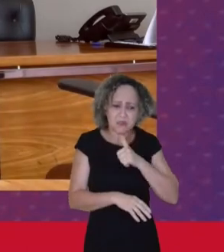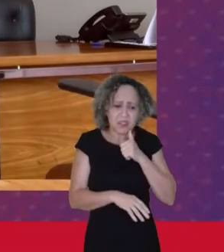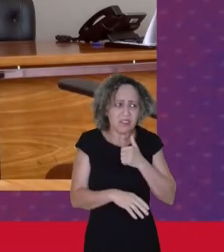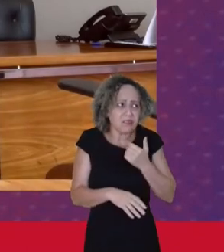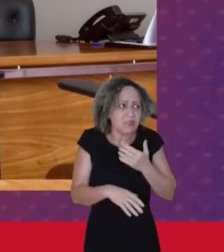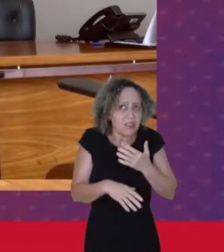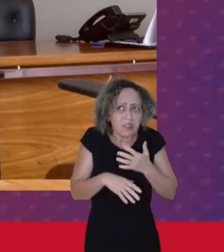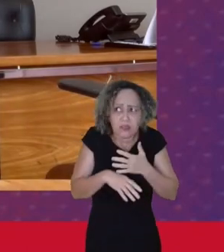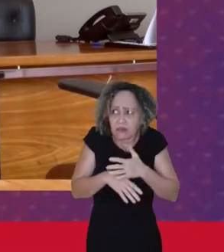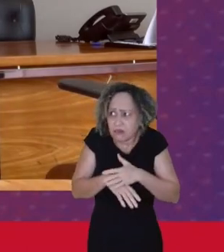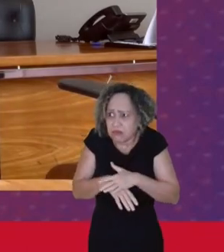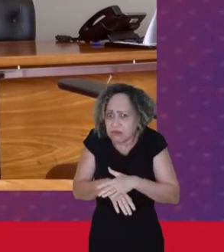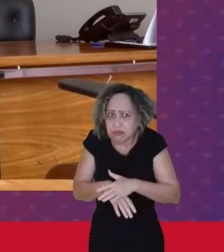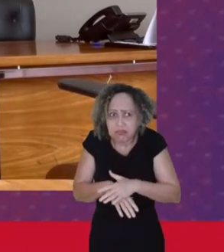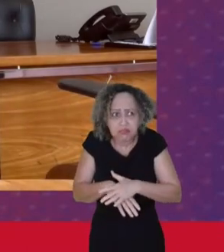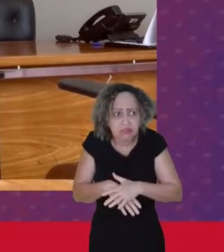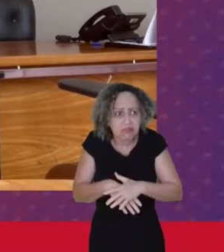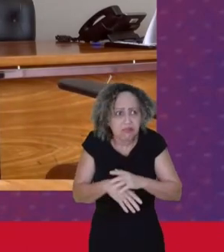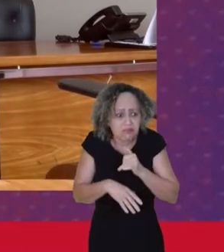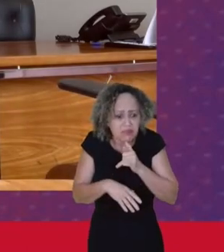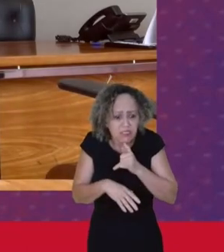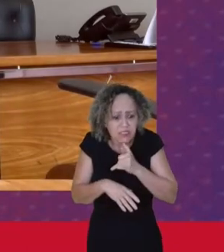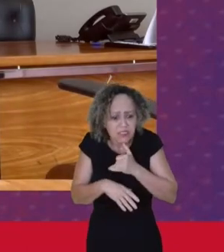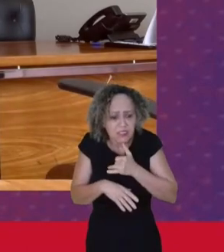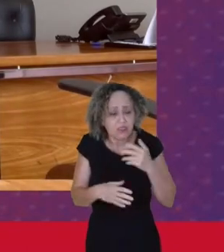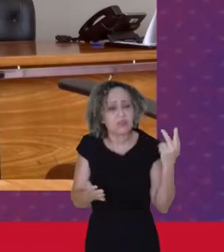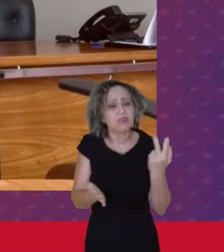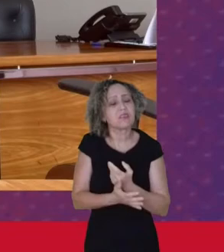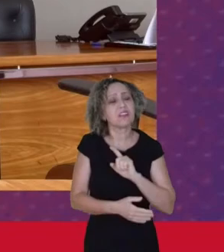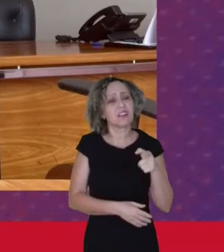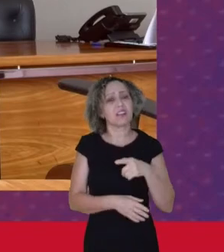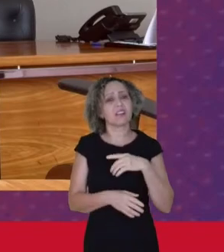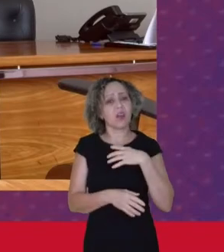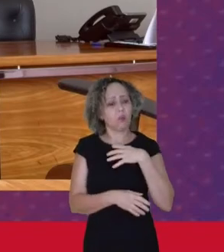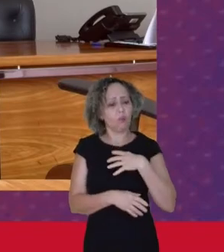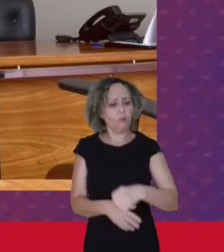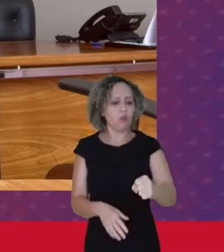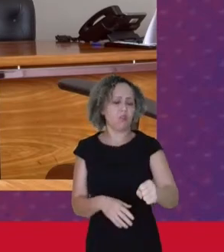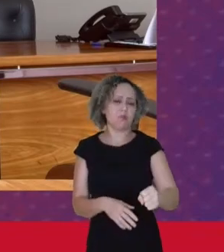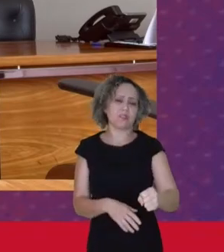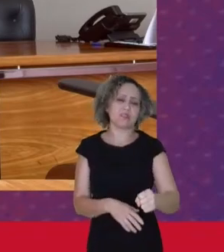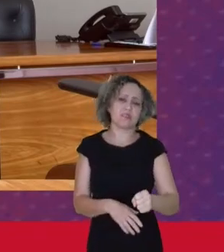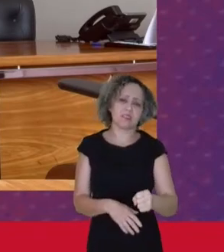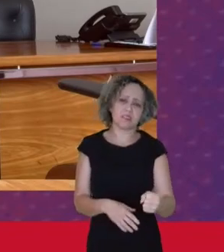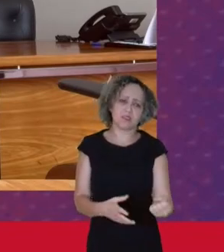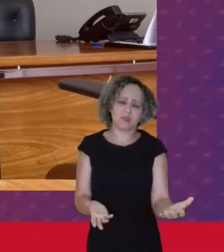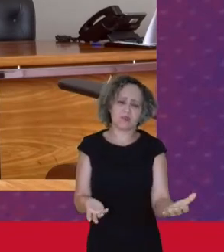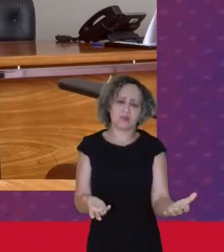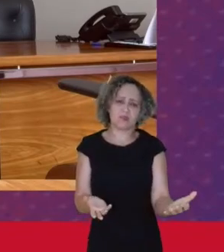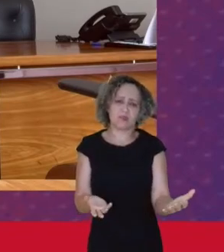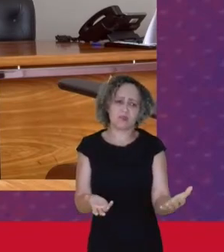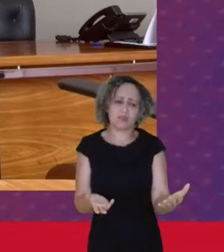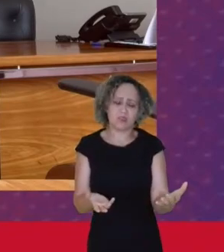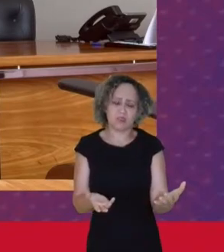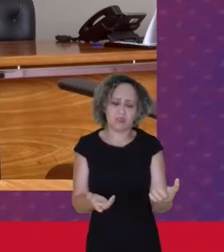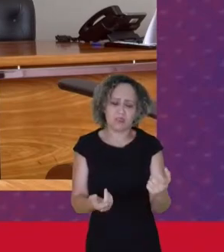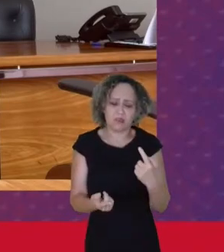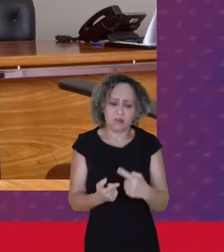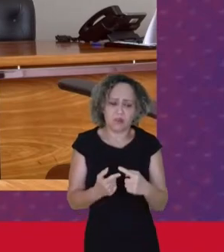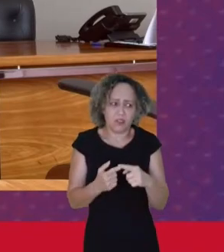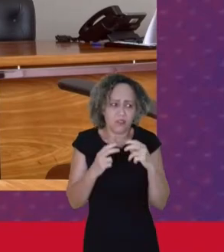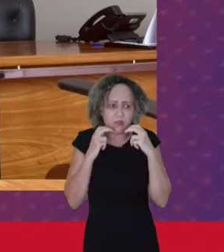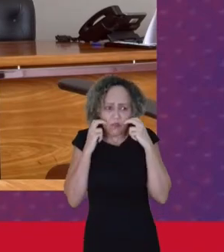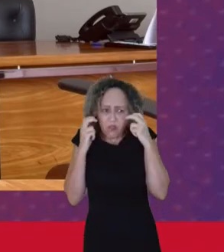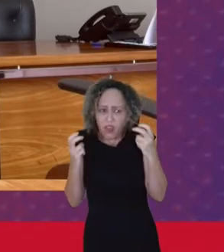a gente via quanto era importante também a gente conscientizar essas mulheres que elas estavam sendo vítimas de